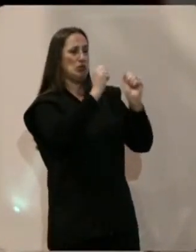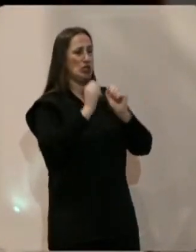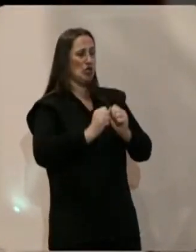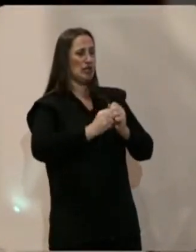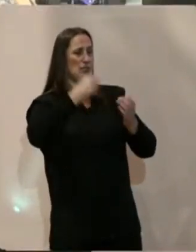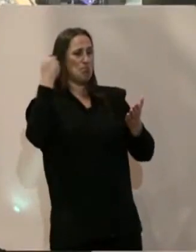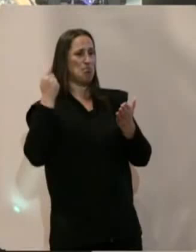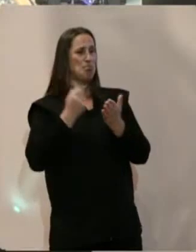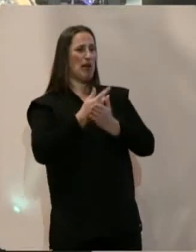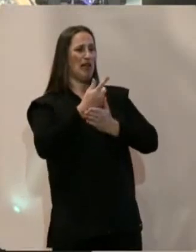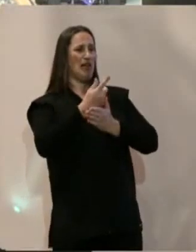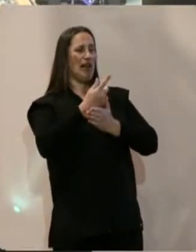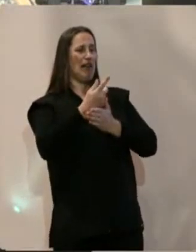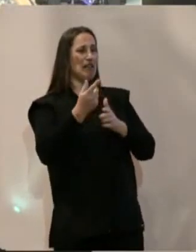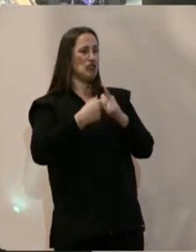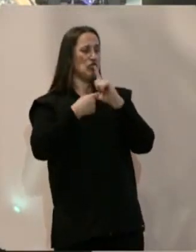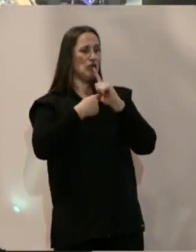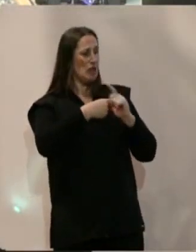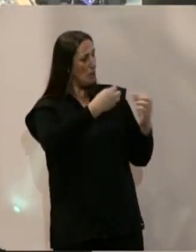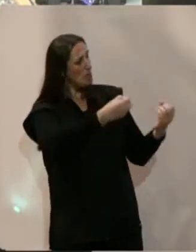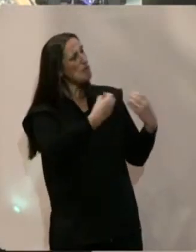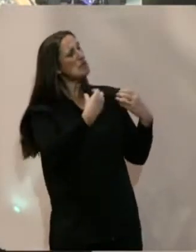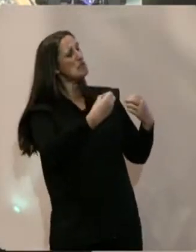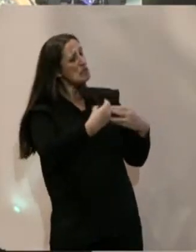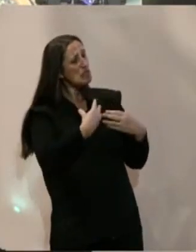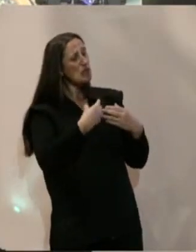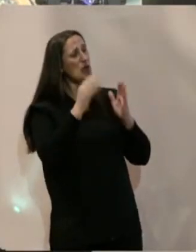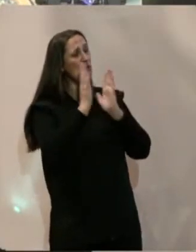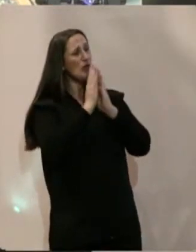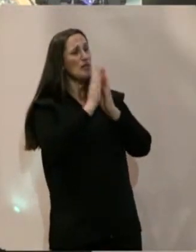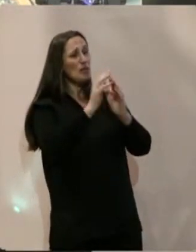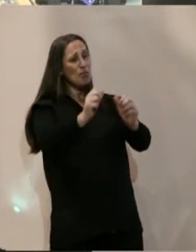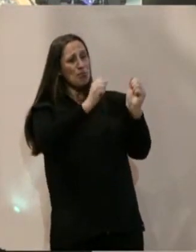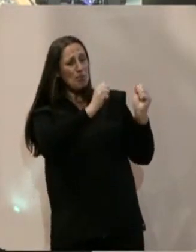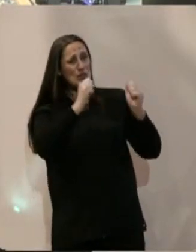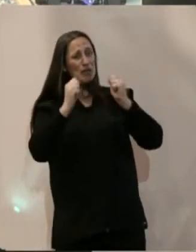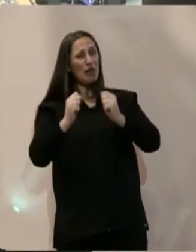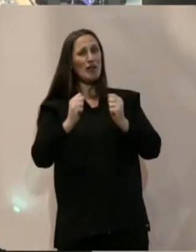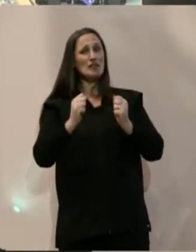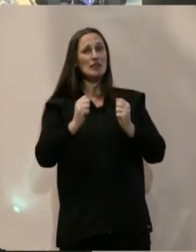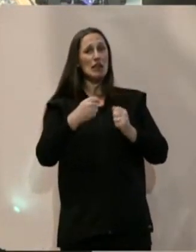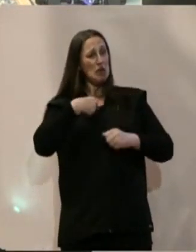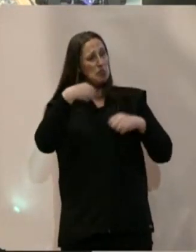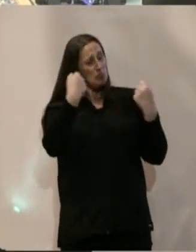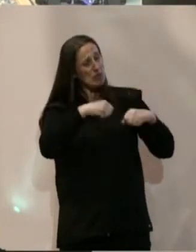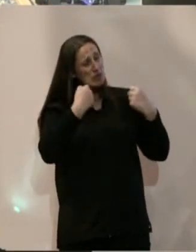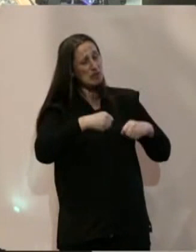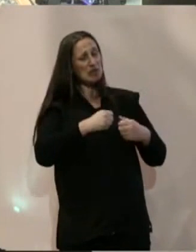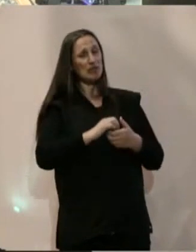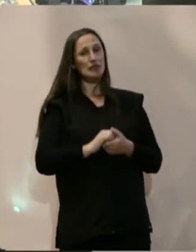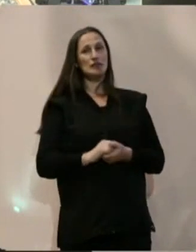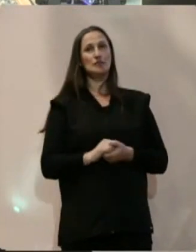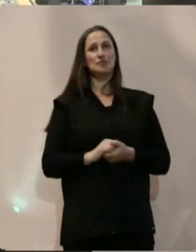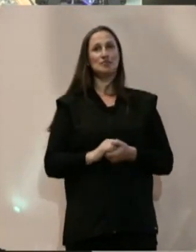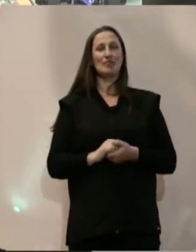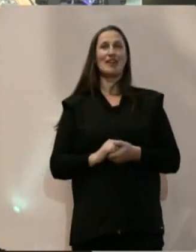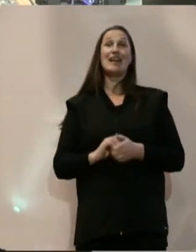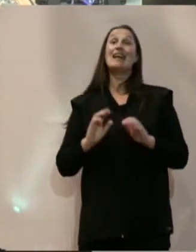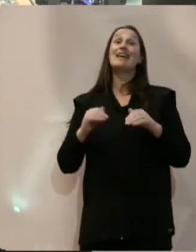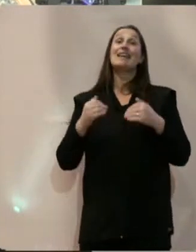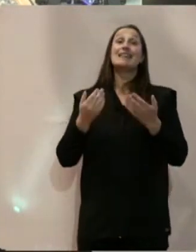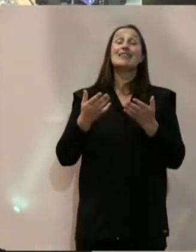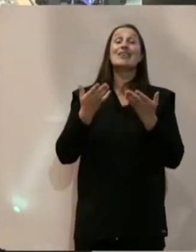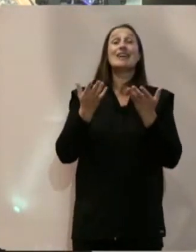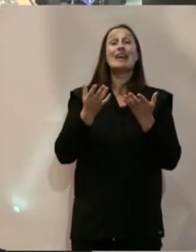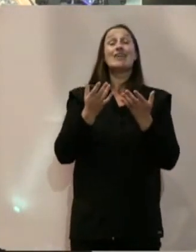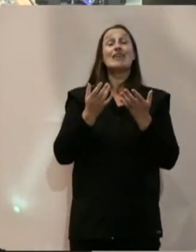me ensina uma oração poderosa, eu estou precisando de uma oração poderosa. Então eu quero dizer para você que